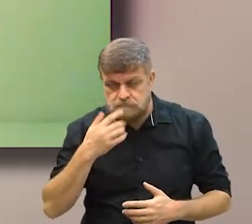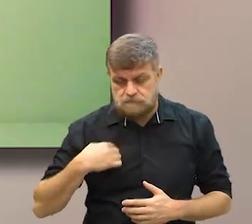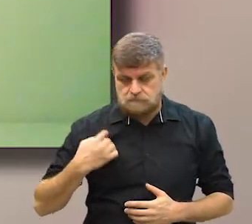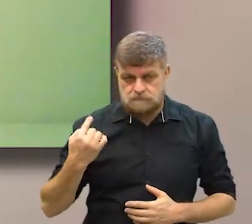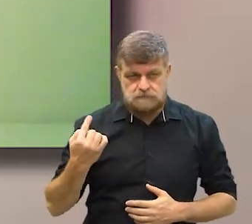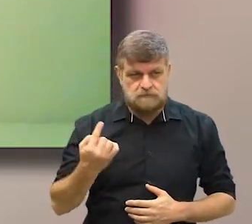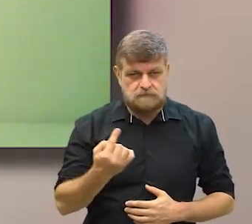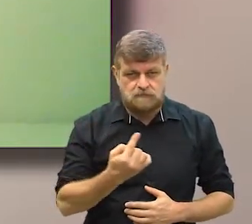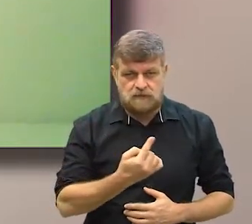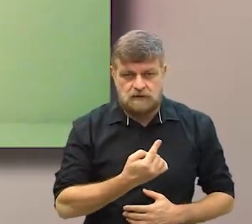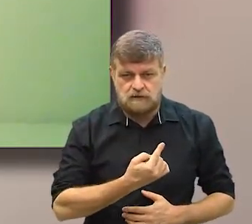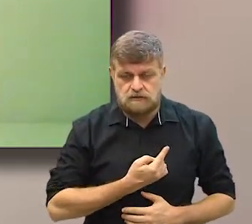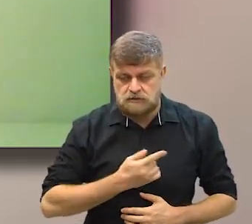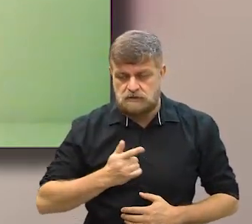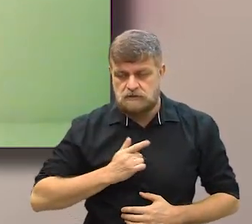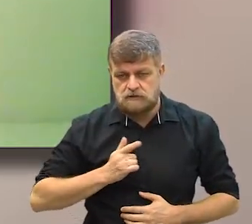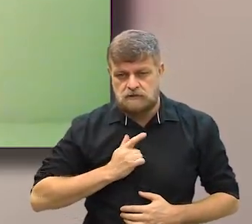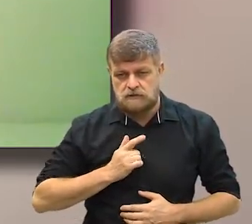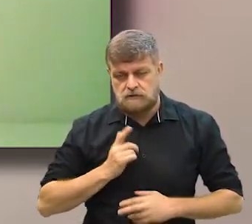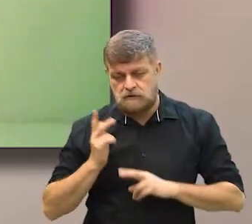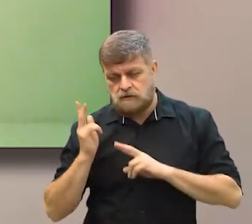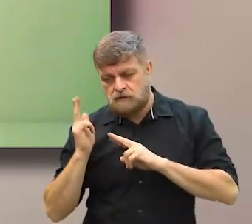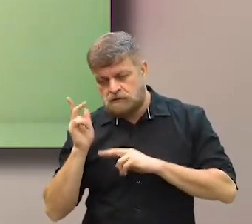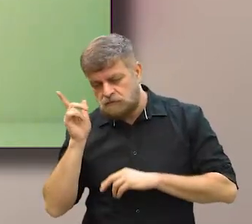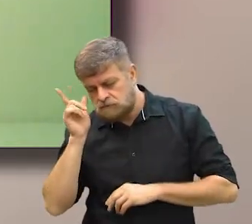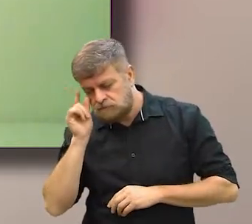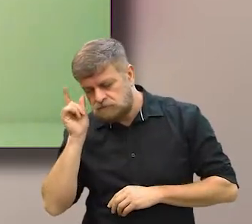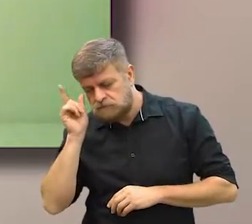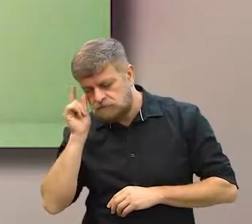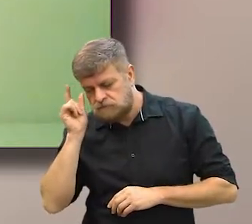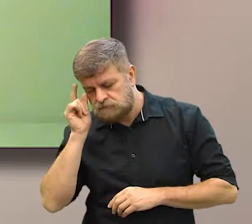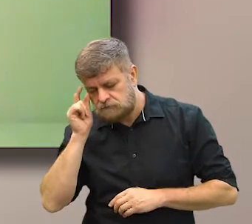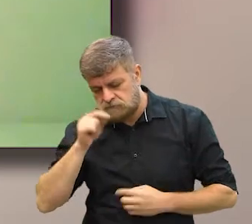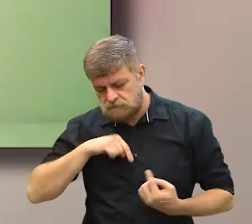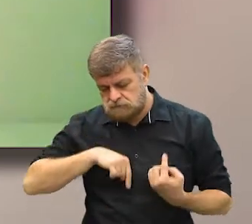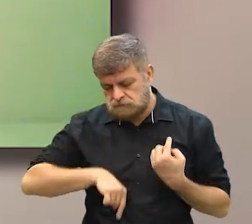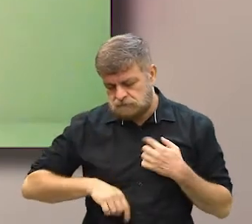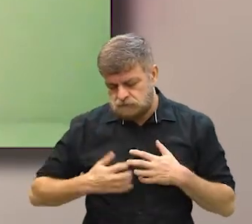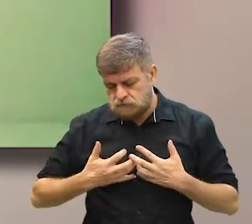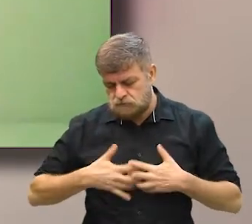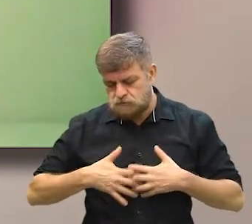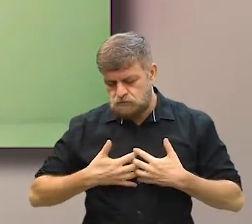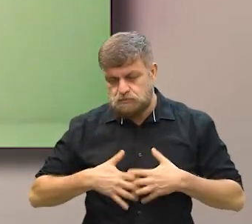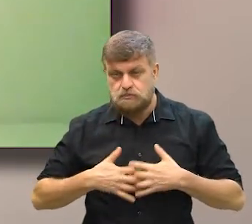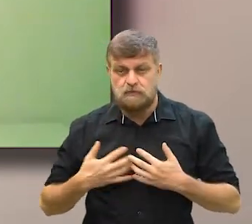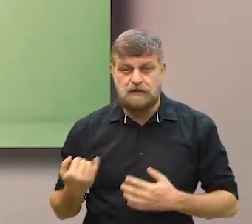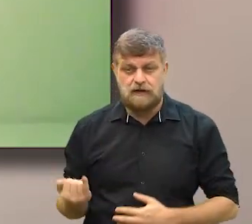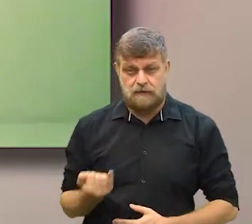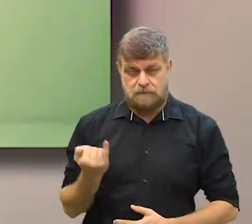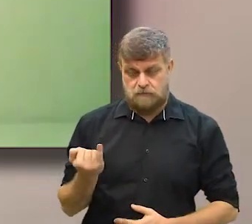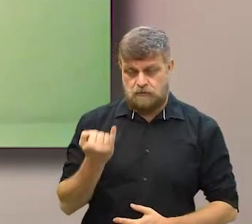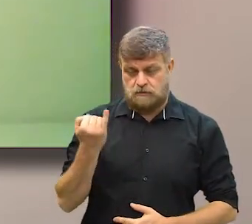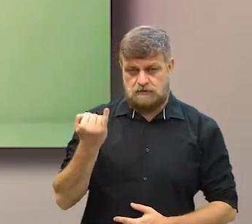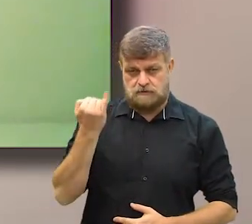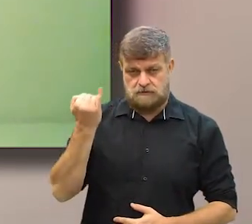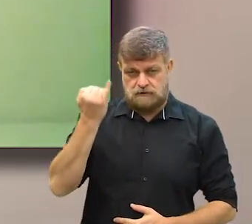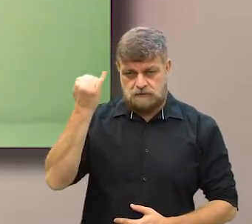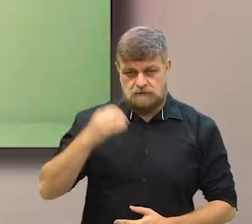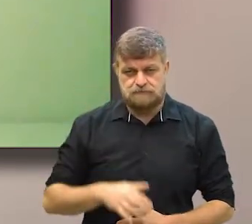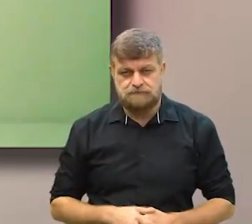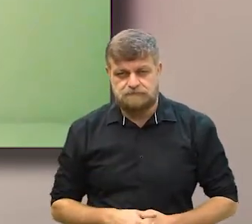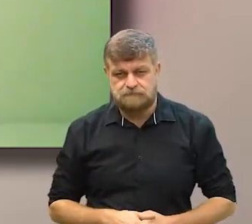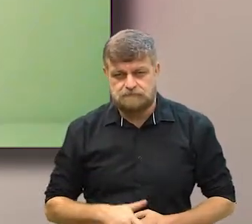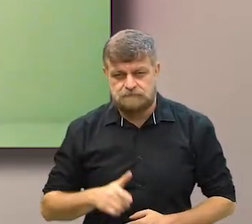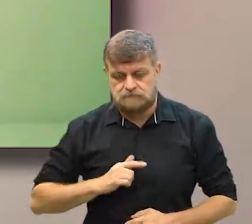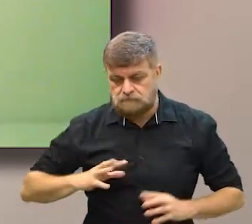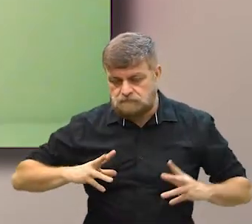gente tenha como o sono como uma função fisiológica tão boa, né? Tão importante, tão eh,